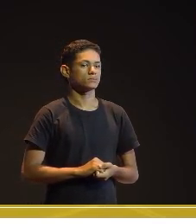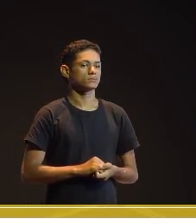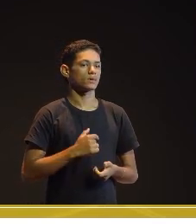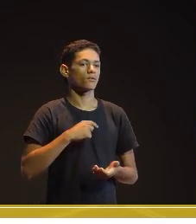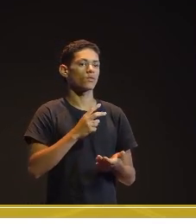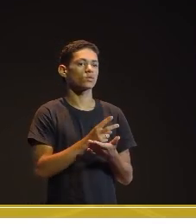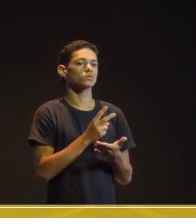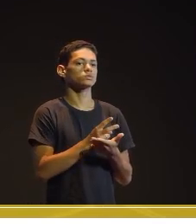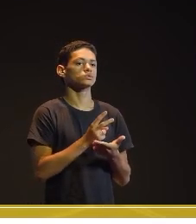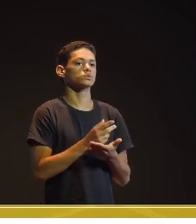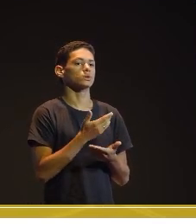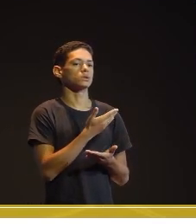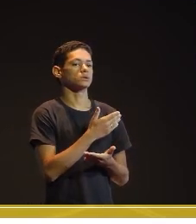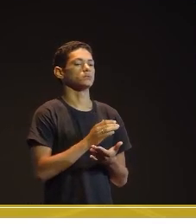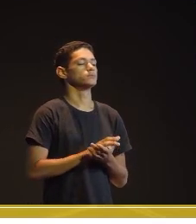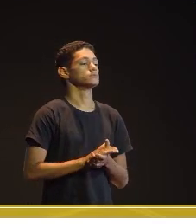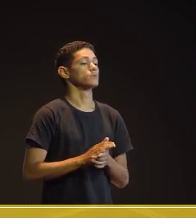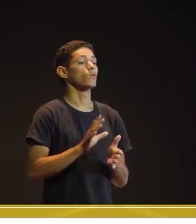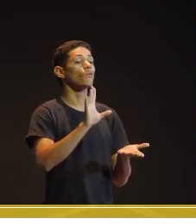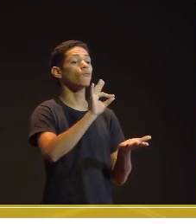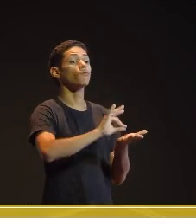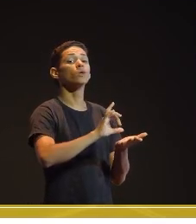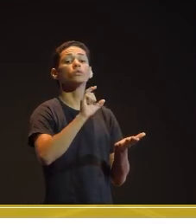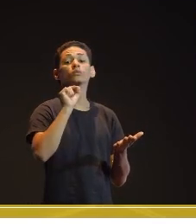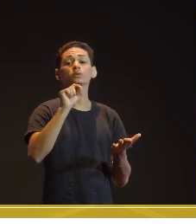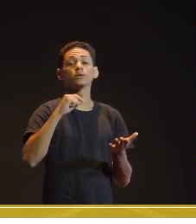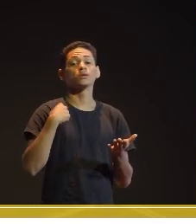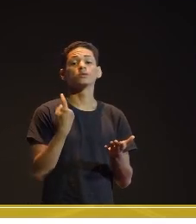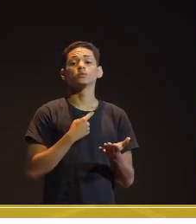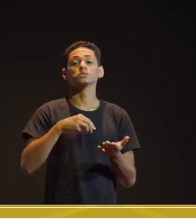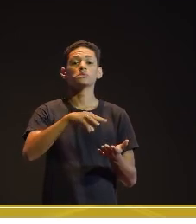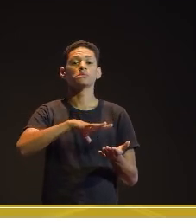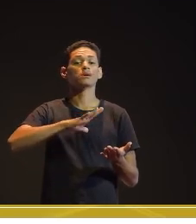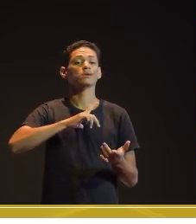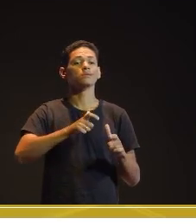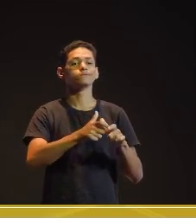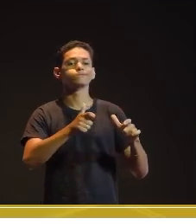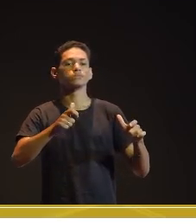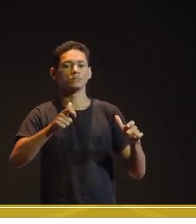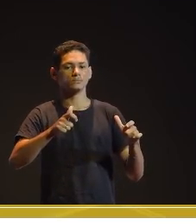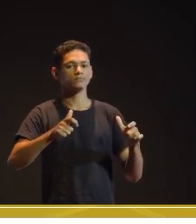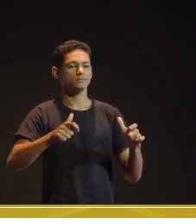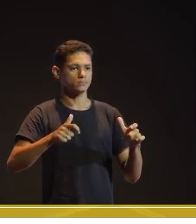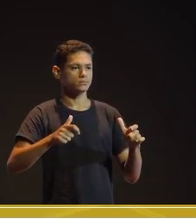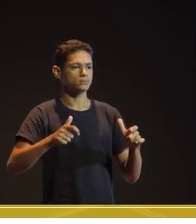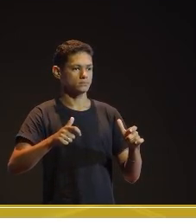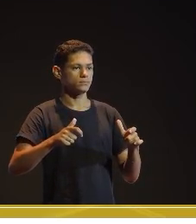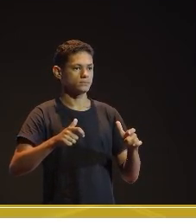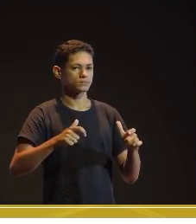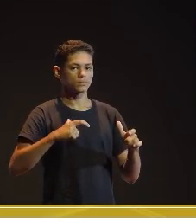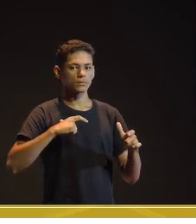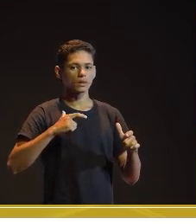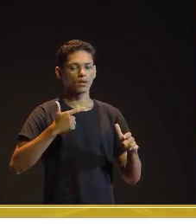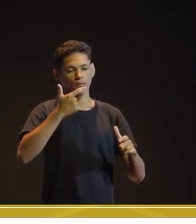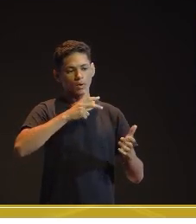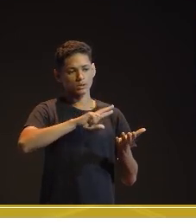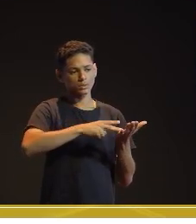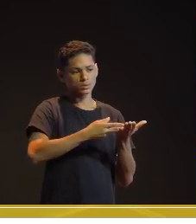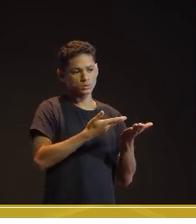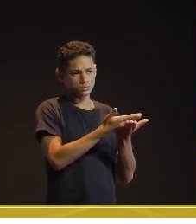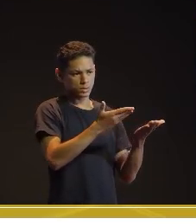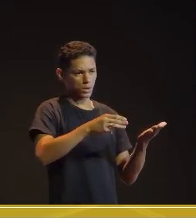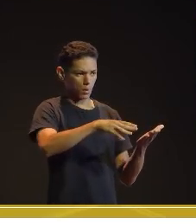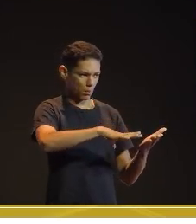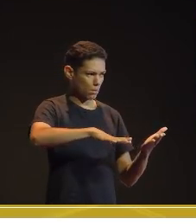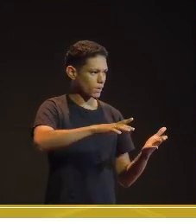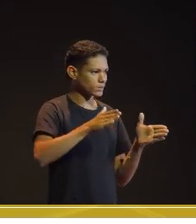Vou passar aqui a... O fato é o seguinte, pessoal, o nosso mercado cresceu de forma muito rápida e eu vou traduzir tudo que eu vou falar agora